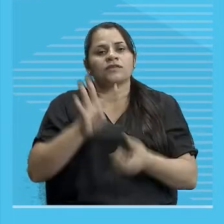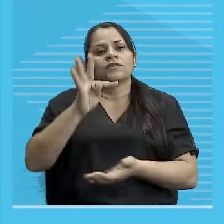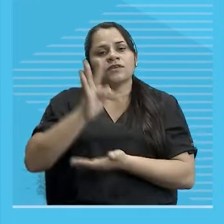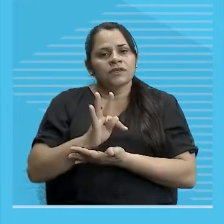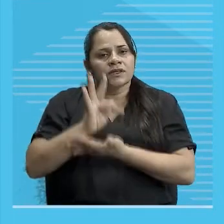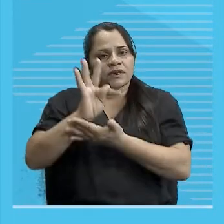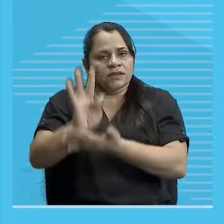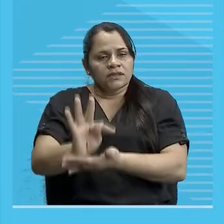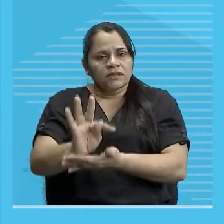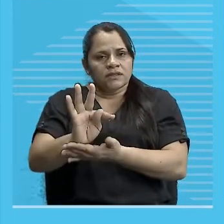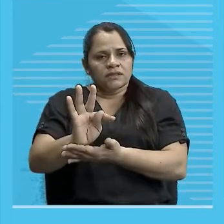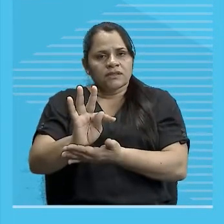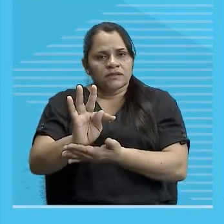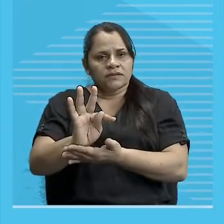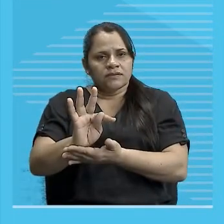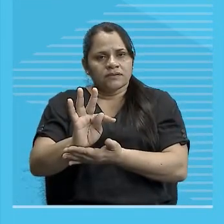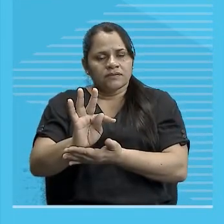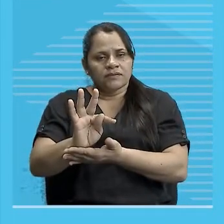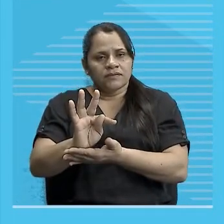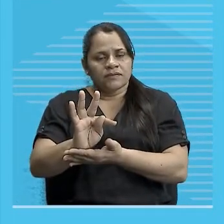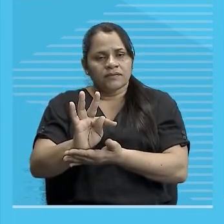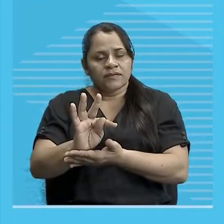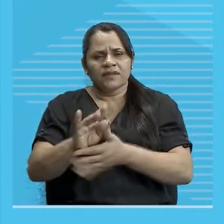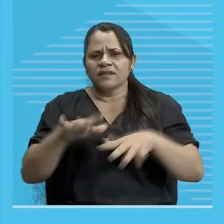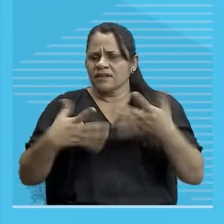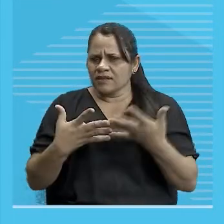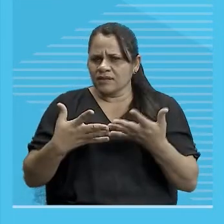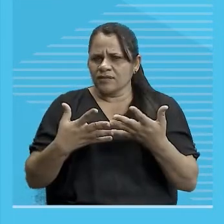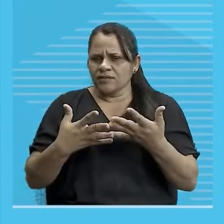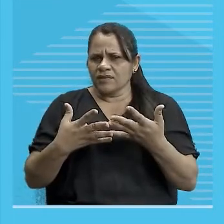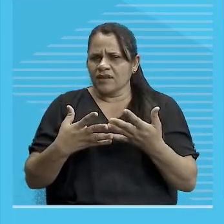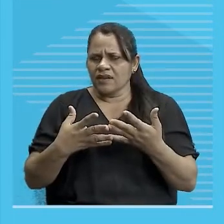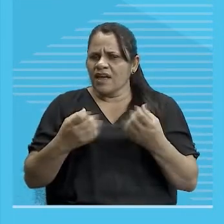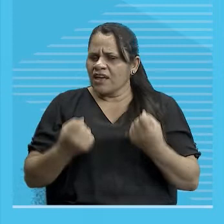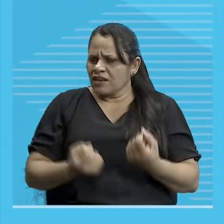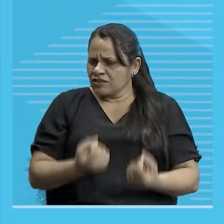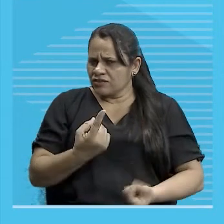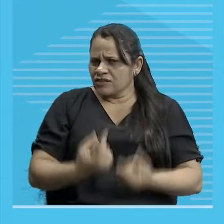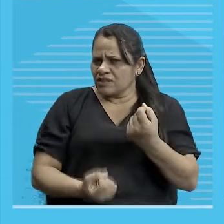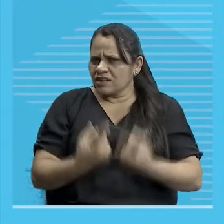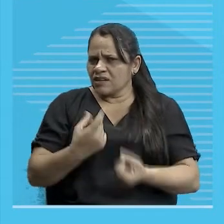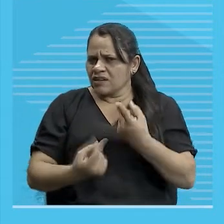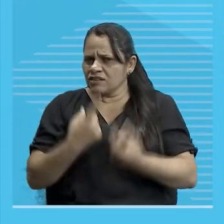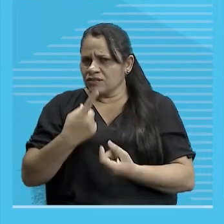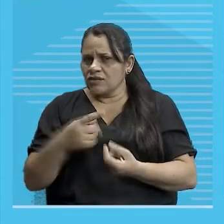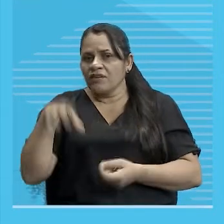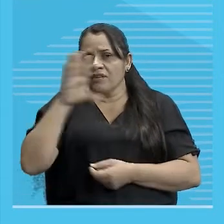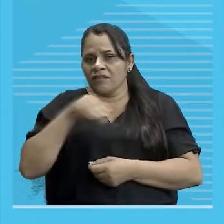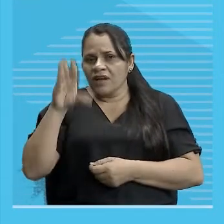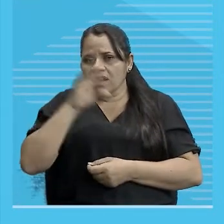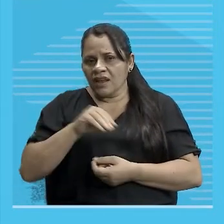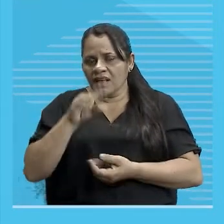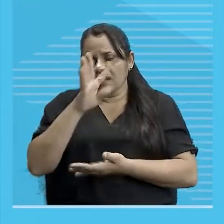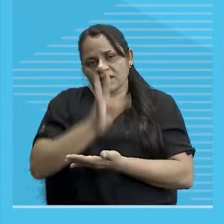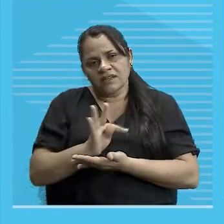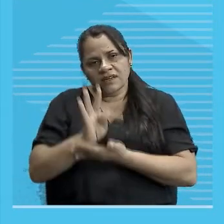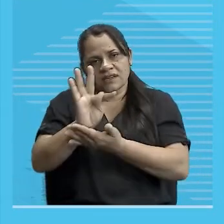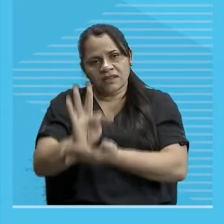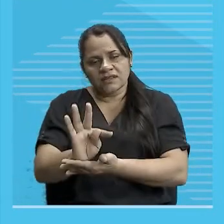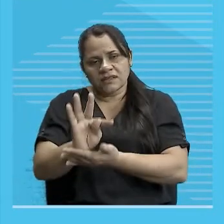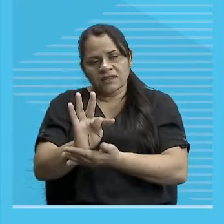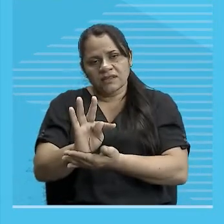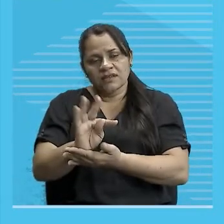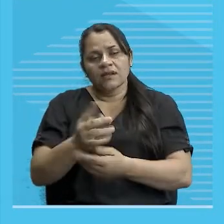o artigo. É muito esquisito falar a Teresina. Você diz, Teresina é capital ou é a capital do